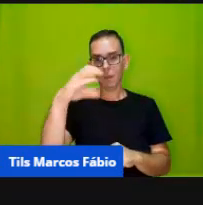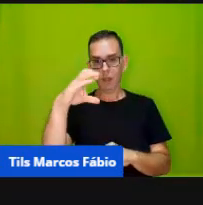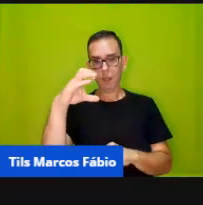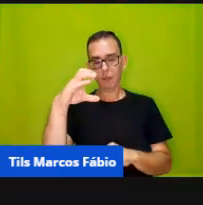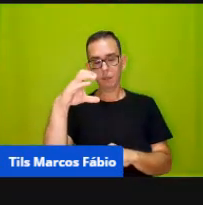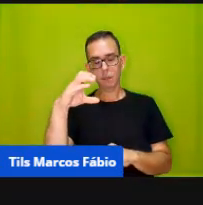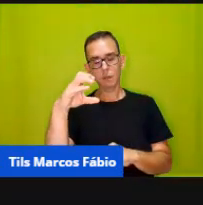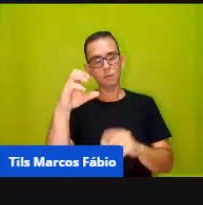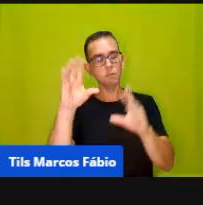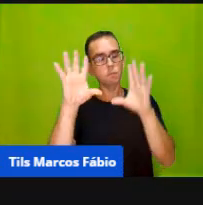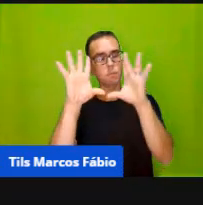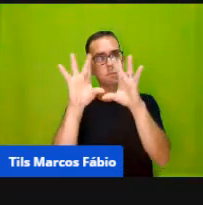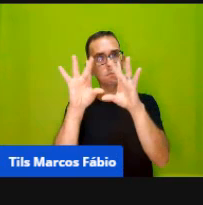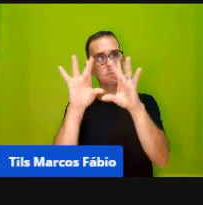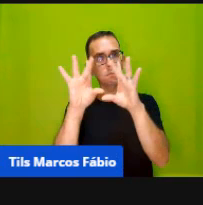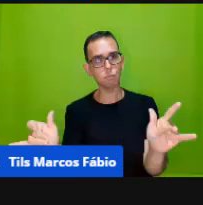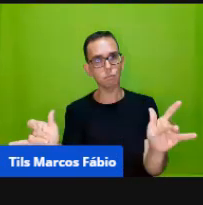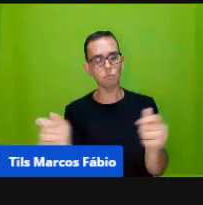terra.